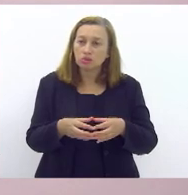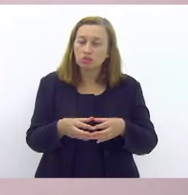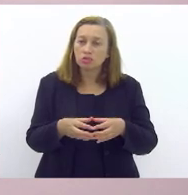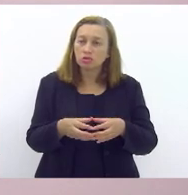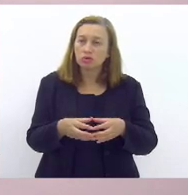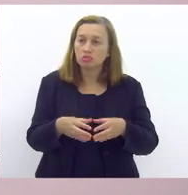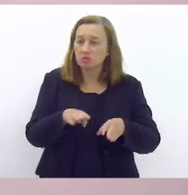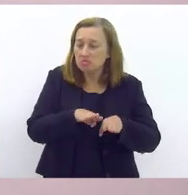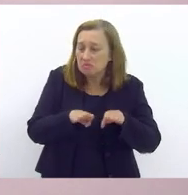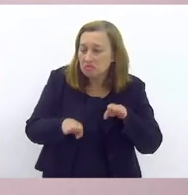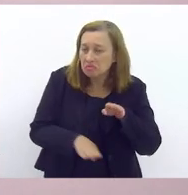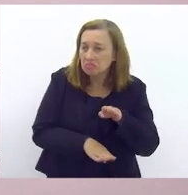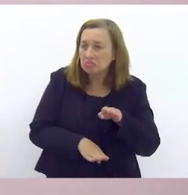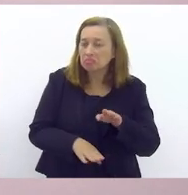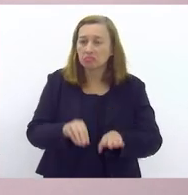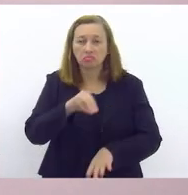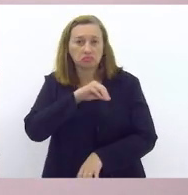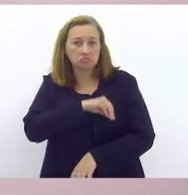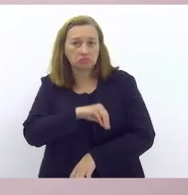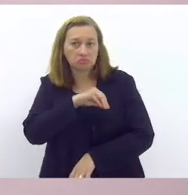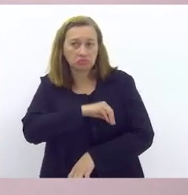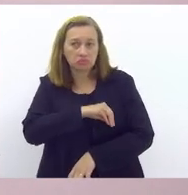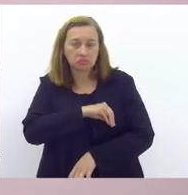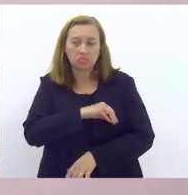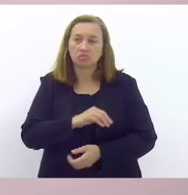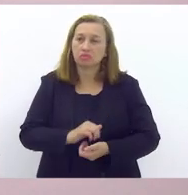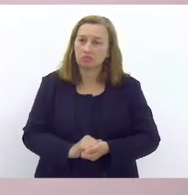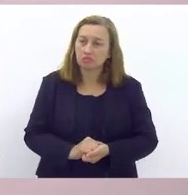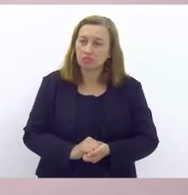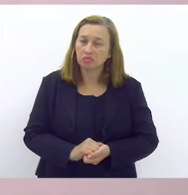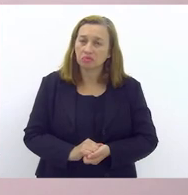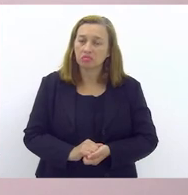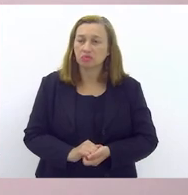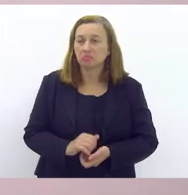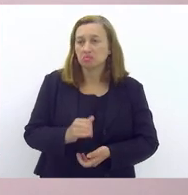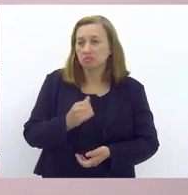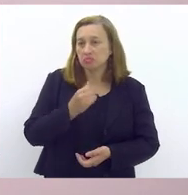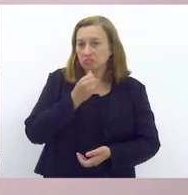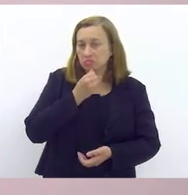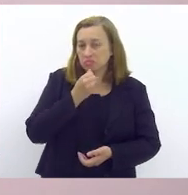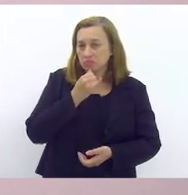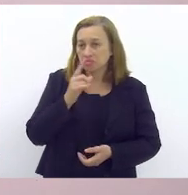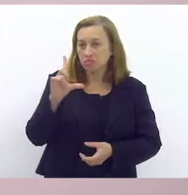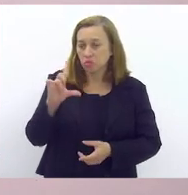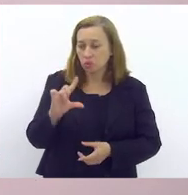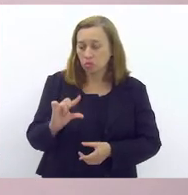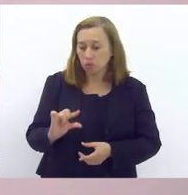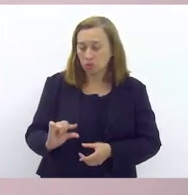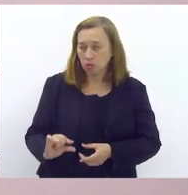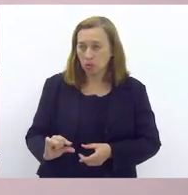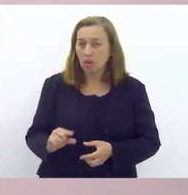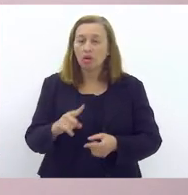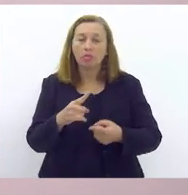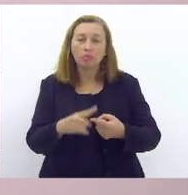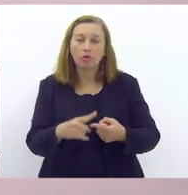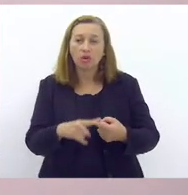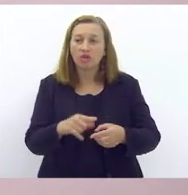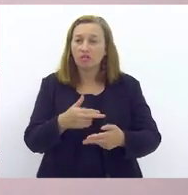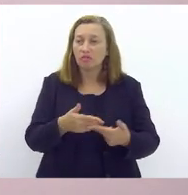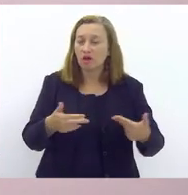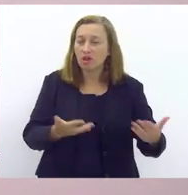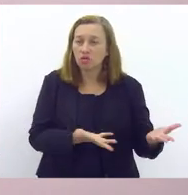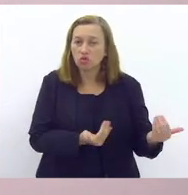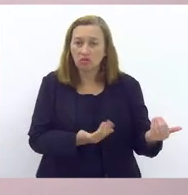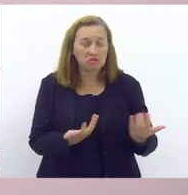desvalorizada na sua remuneração, ela vem envelhecendo e diminuindo, porque muitos jovens já